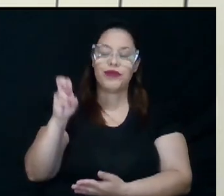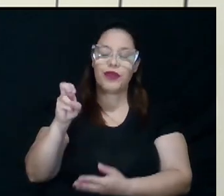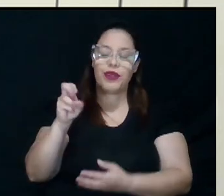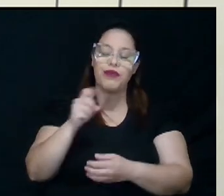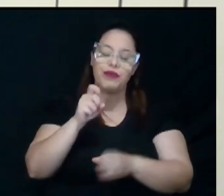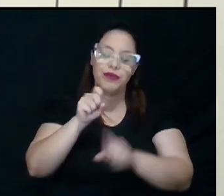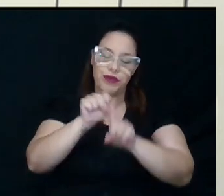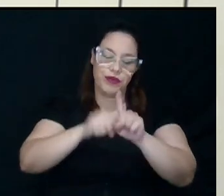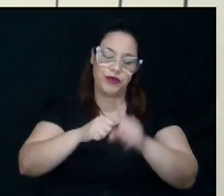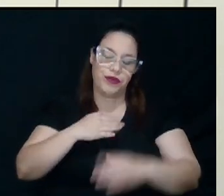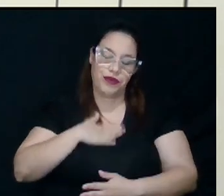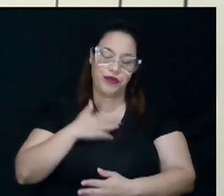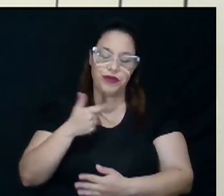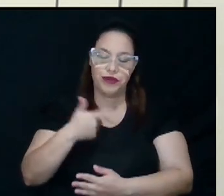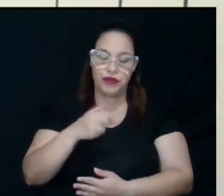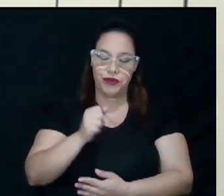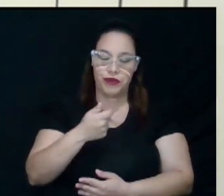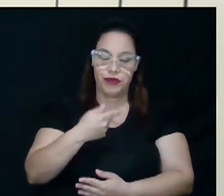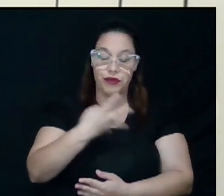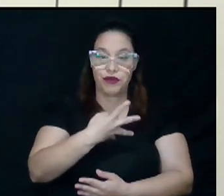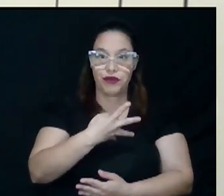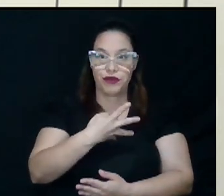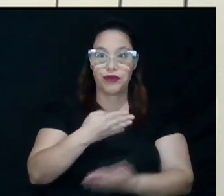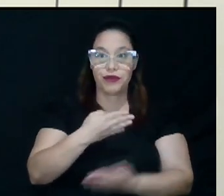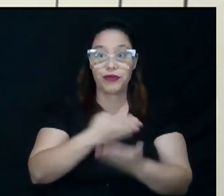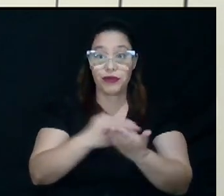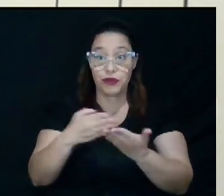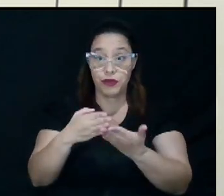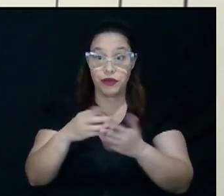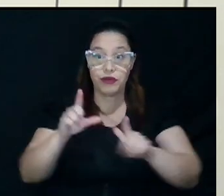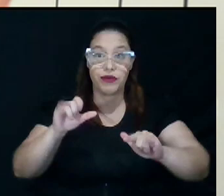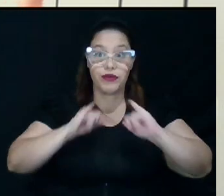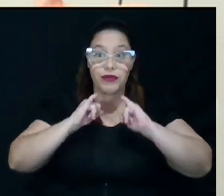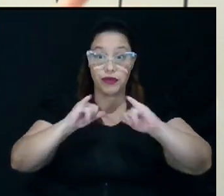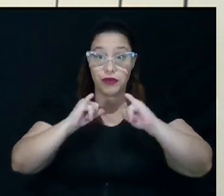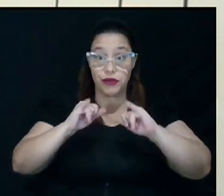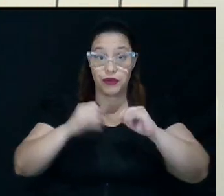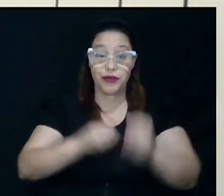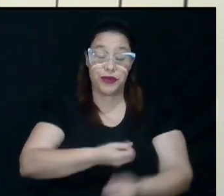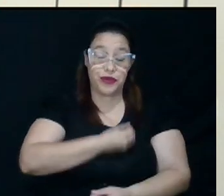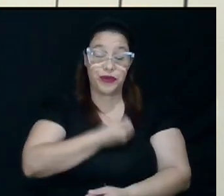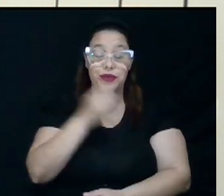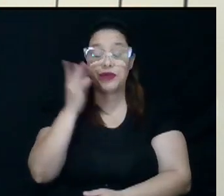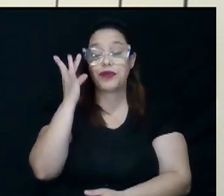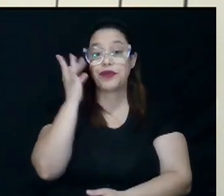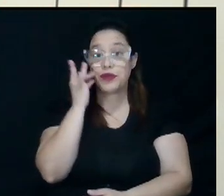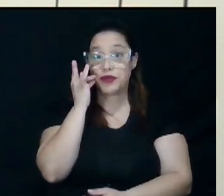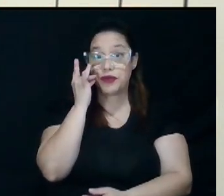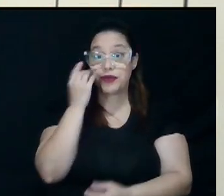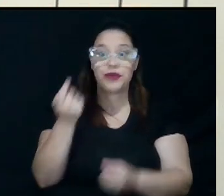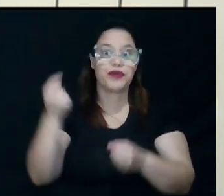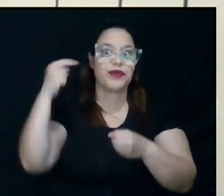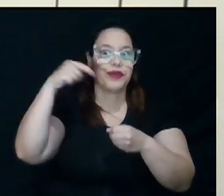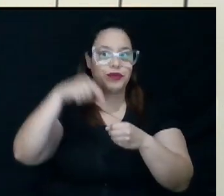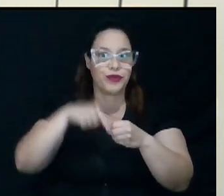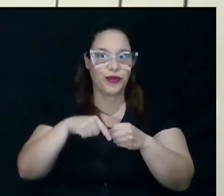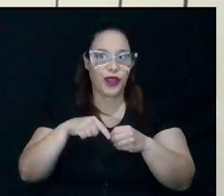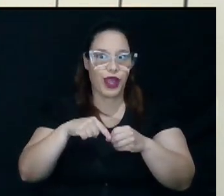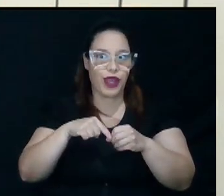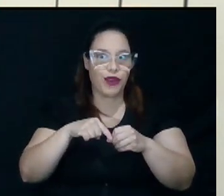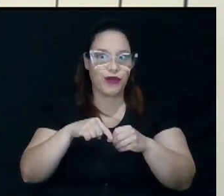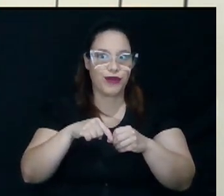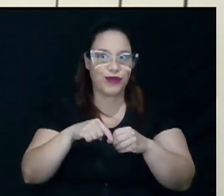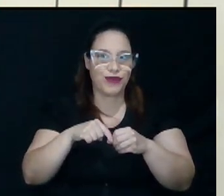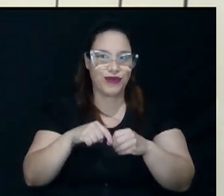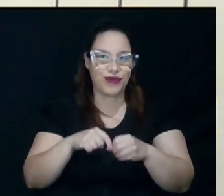2024. Inicia agora o Jornal Câmara Notícia ao vivo. Retornamos ao nosso estúdio. Muito obrigado pela